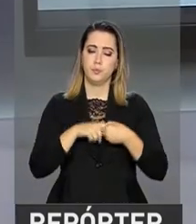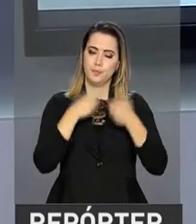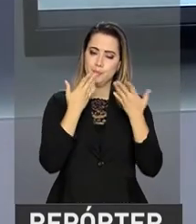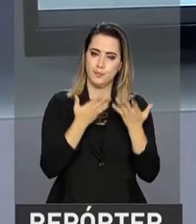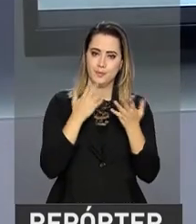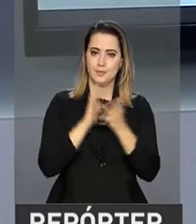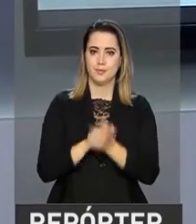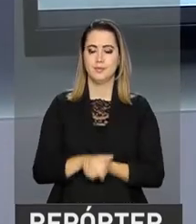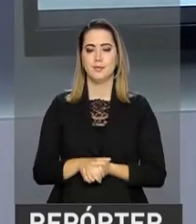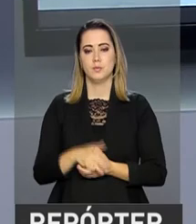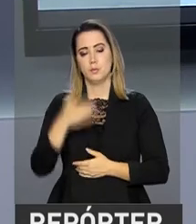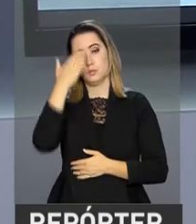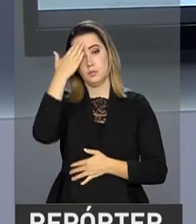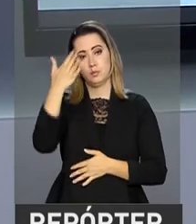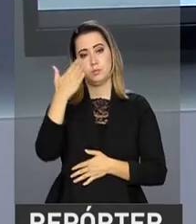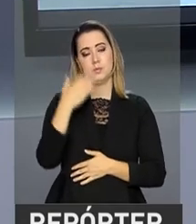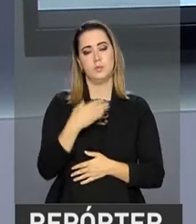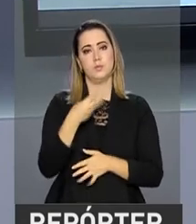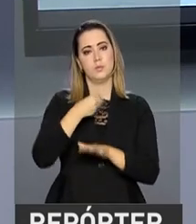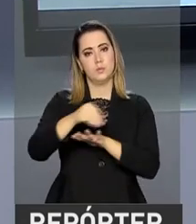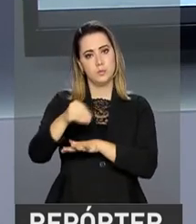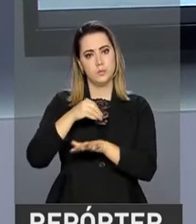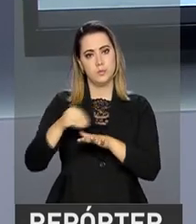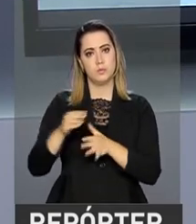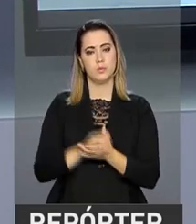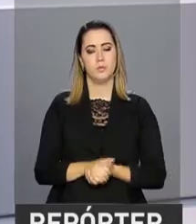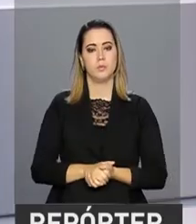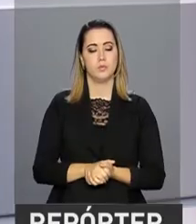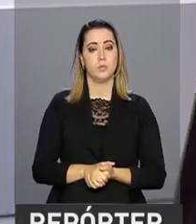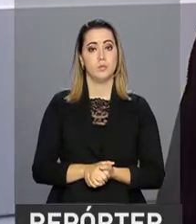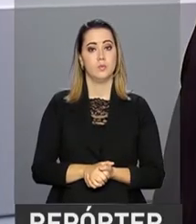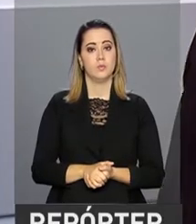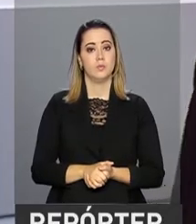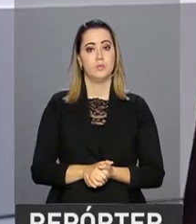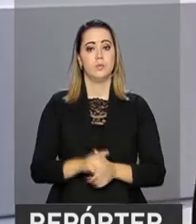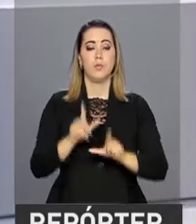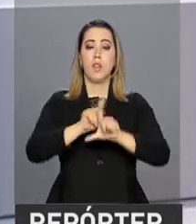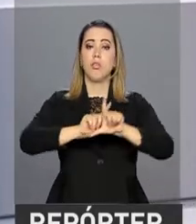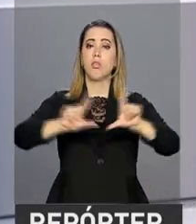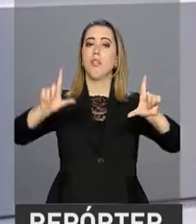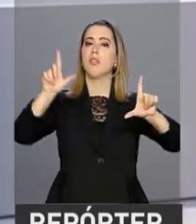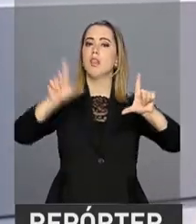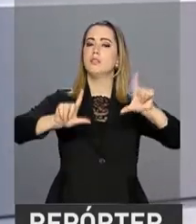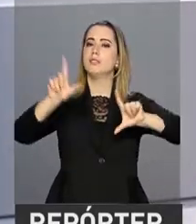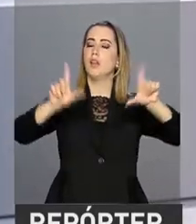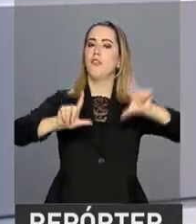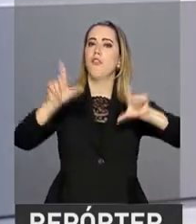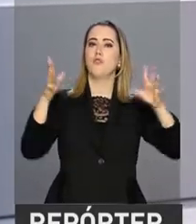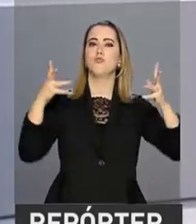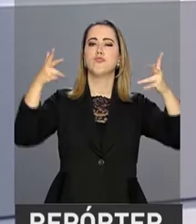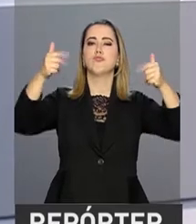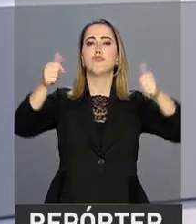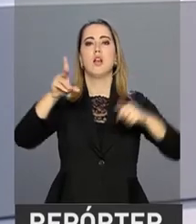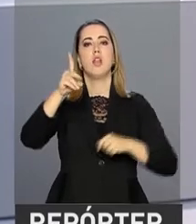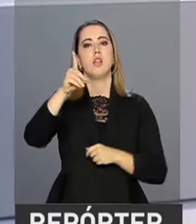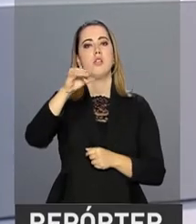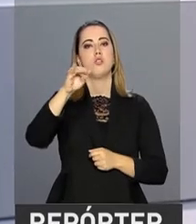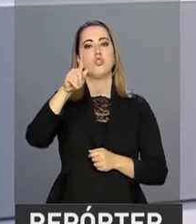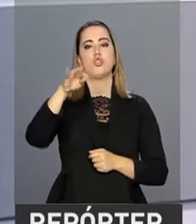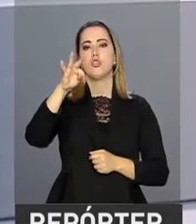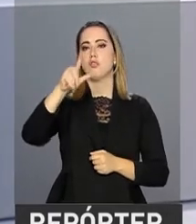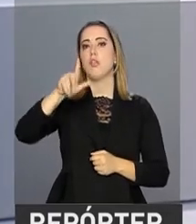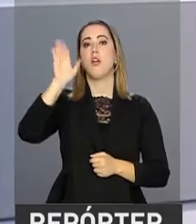estúdio pra isso obrigada paulo pelas suas informações a tv digital já é realidade do país e beneficia